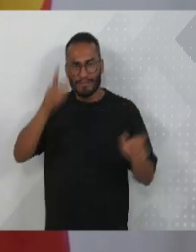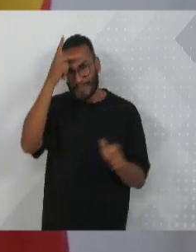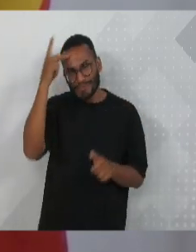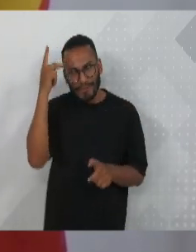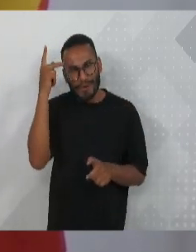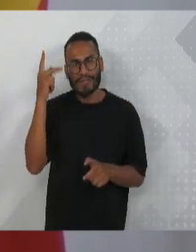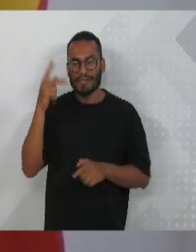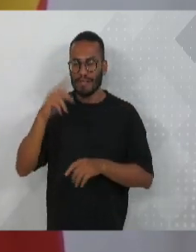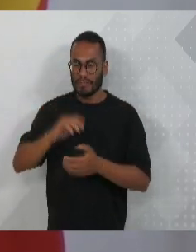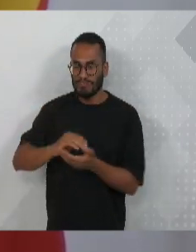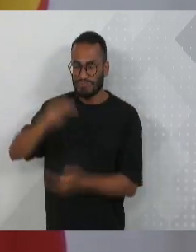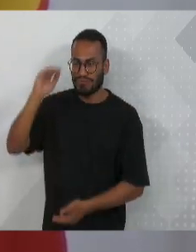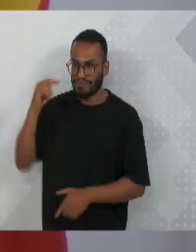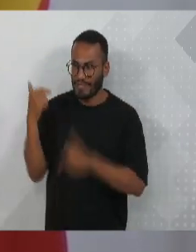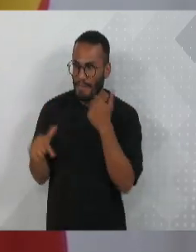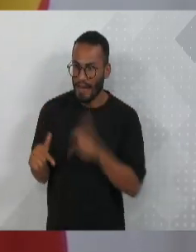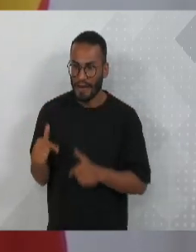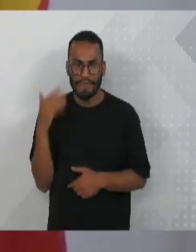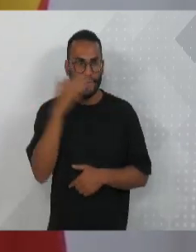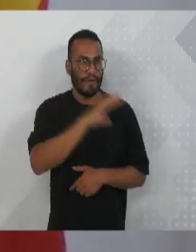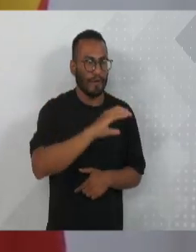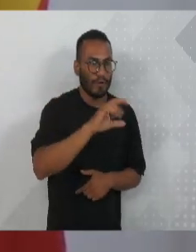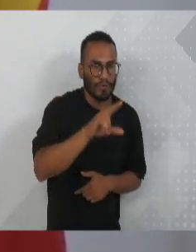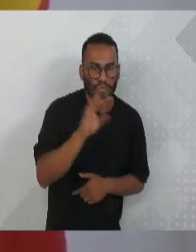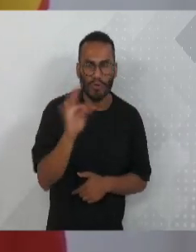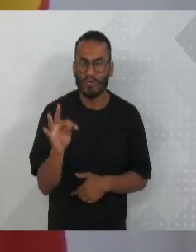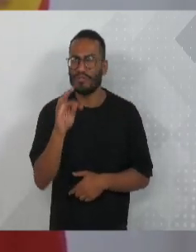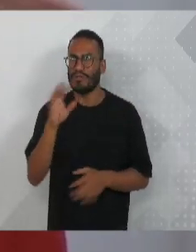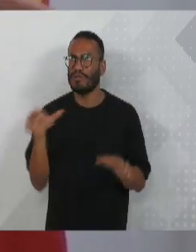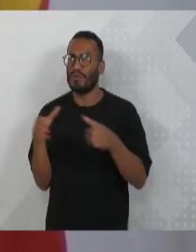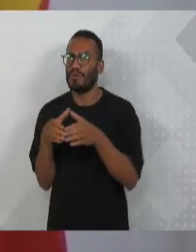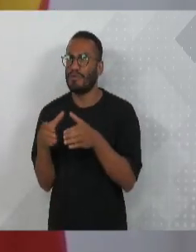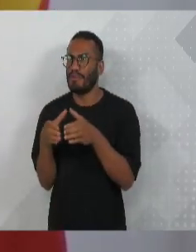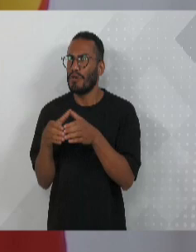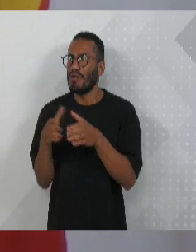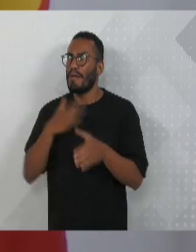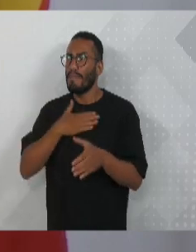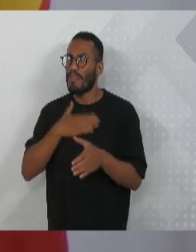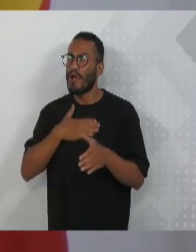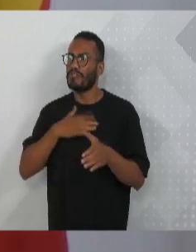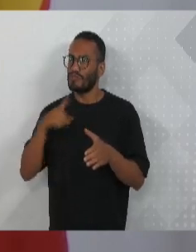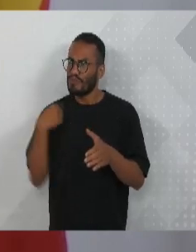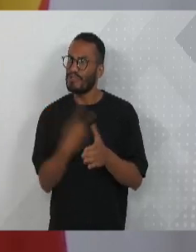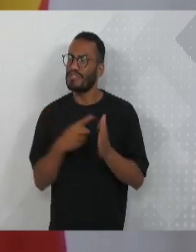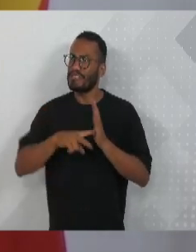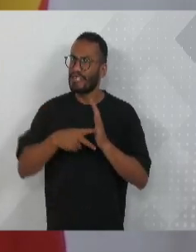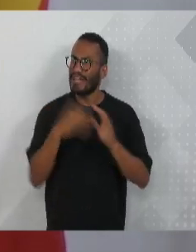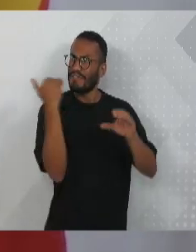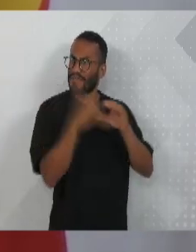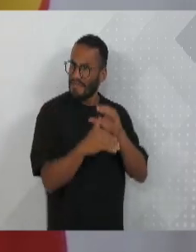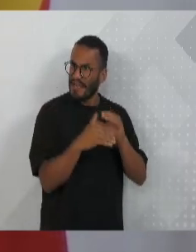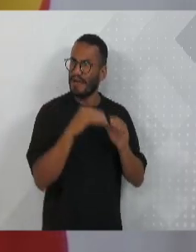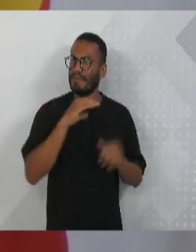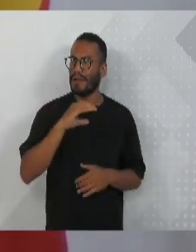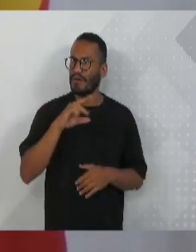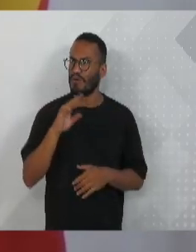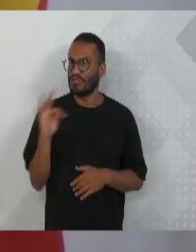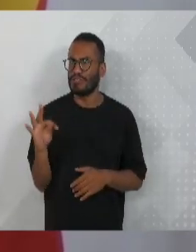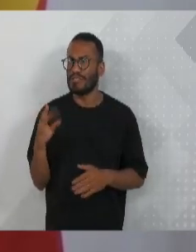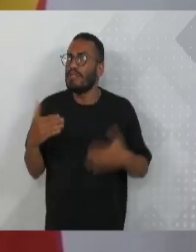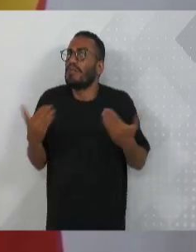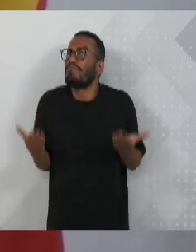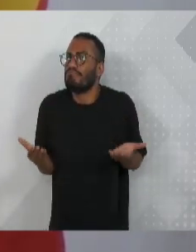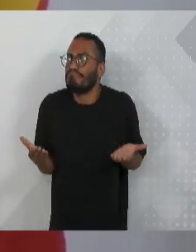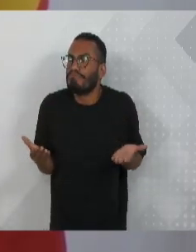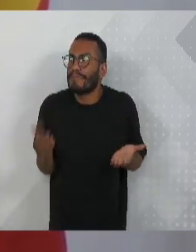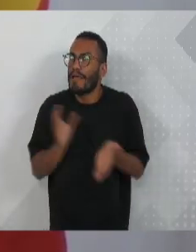desses volumes aí, vai lá para a CUT, vai lá para aquele pessoal, porque os nossos próprios sindicatos aqui enviam dinheiro para lá. Entende? Então, de onde é que